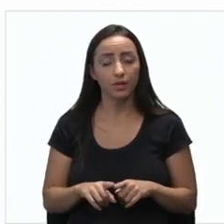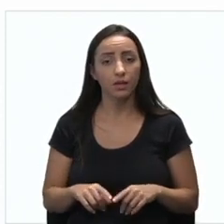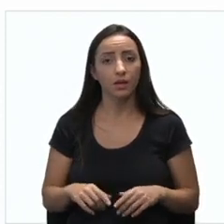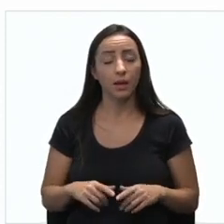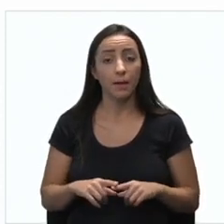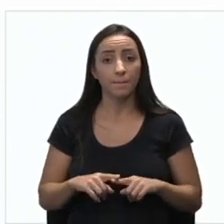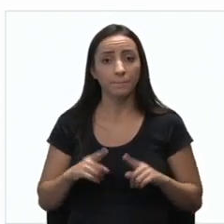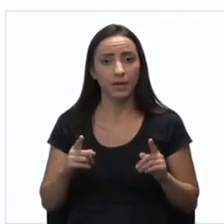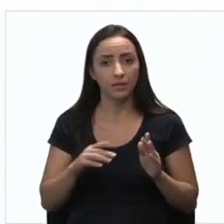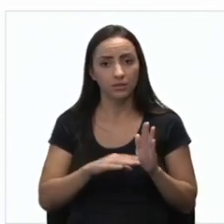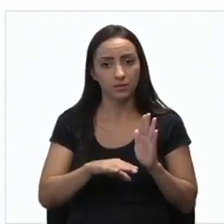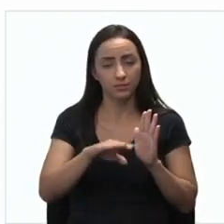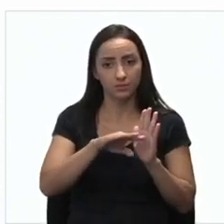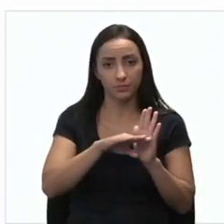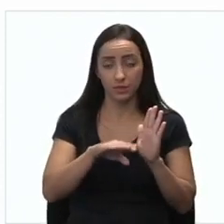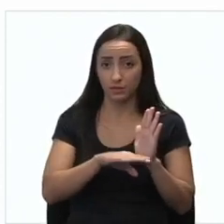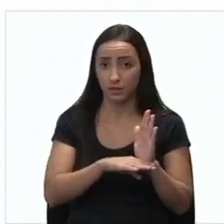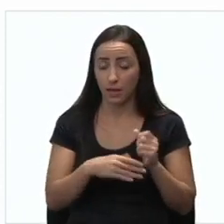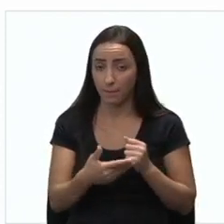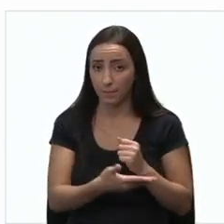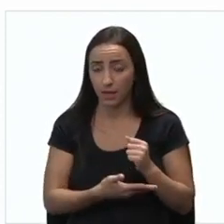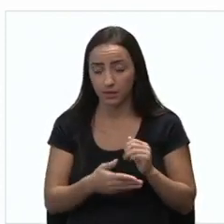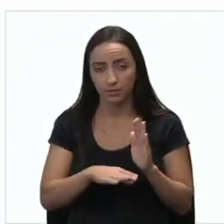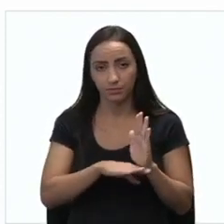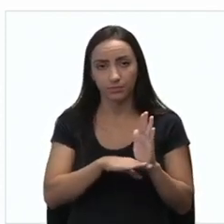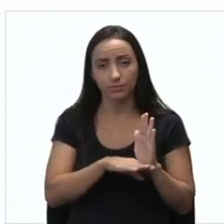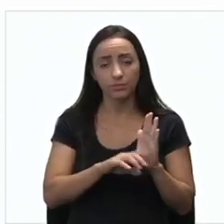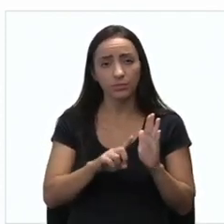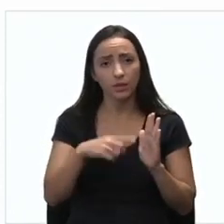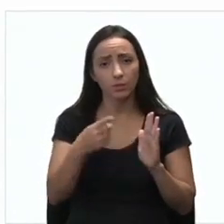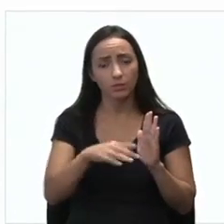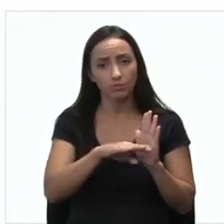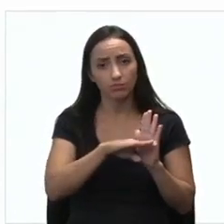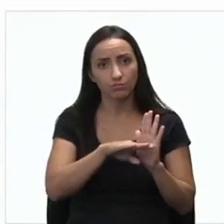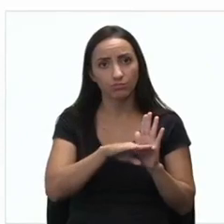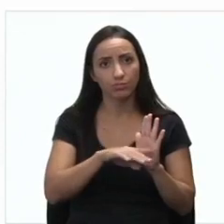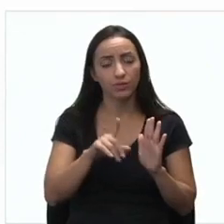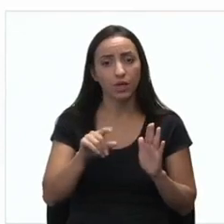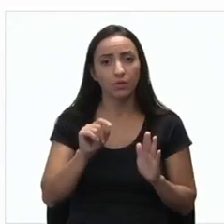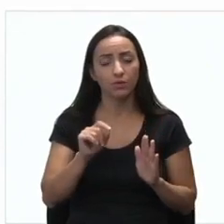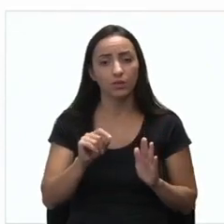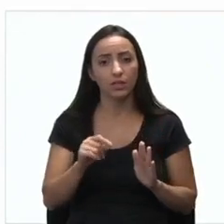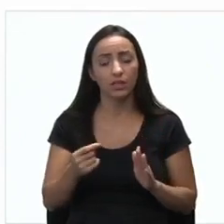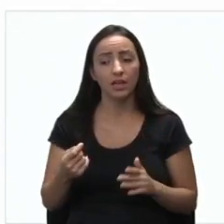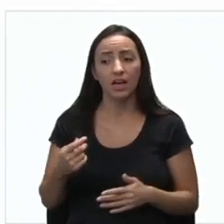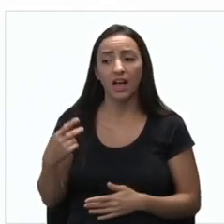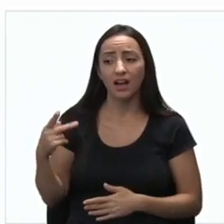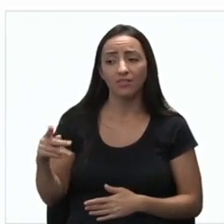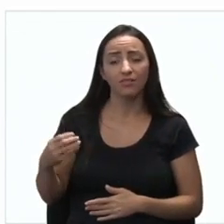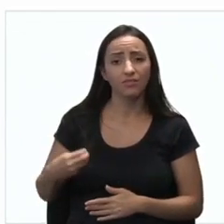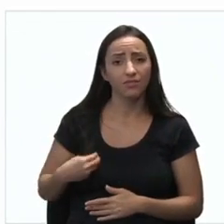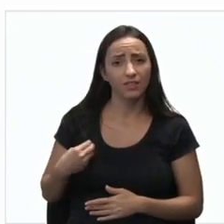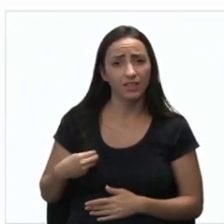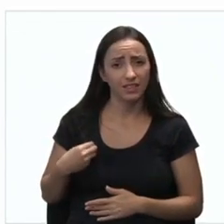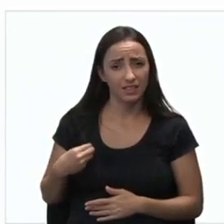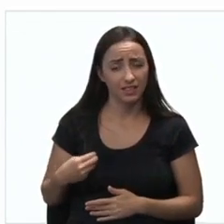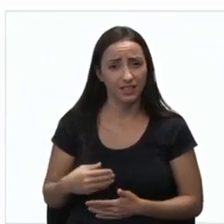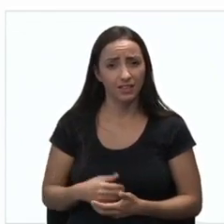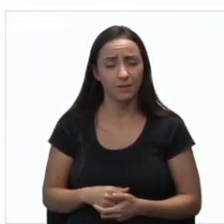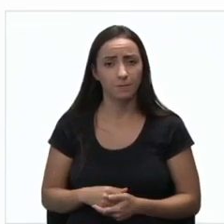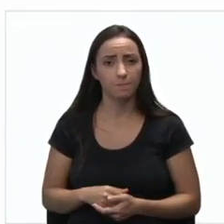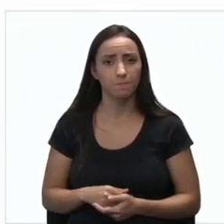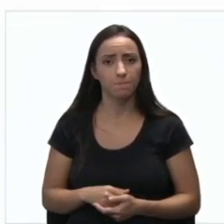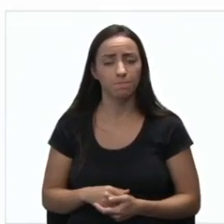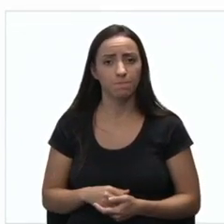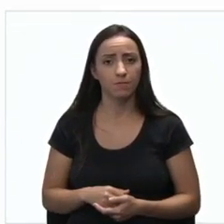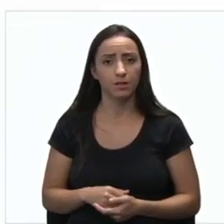Na camada seguinte, vem aí o comportamento e o estilo de vida dos